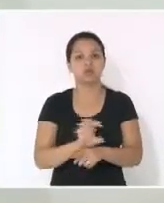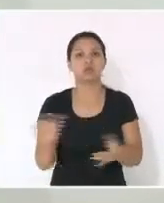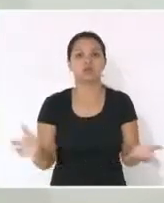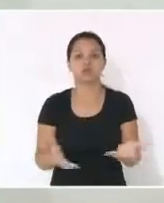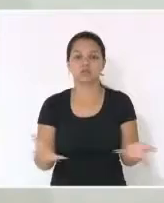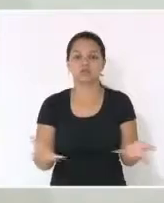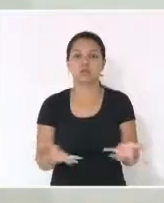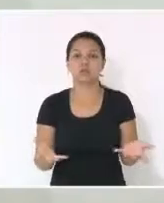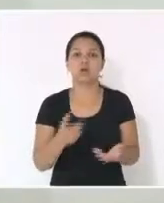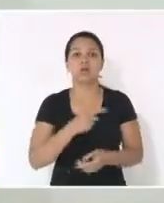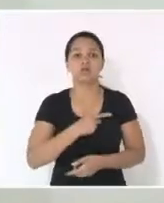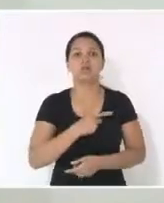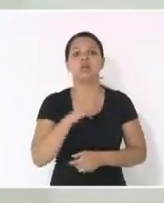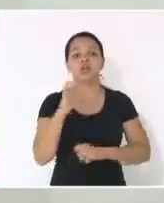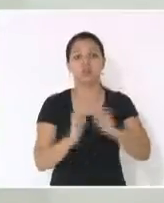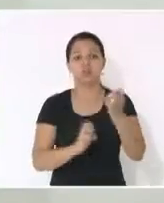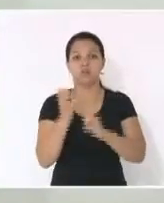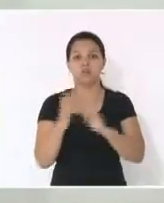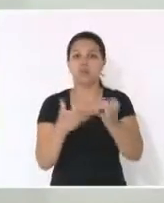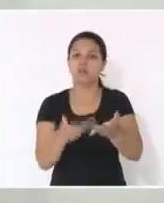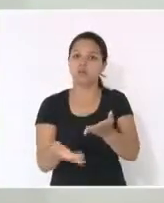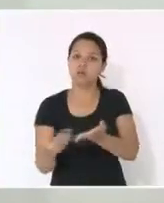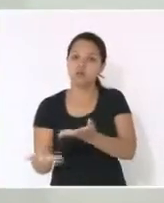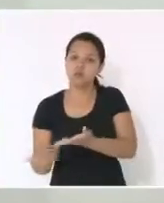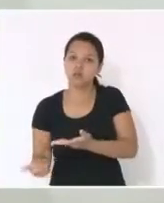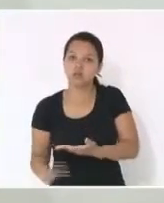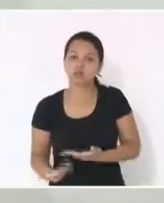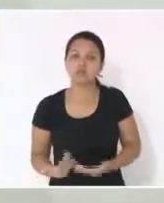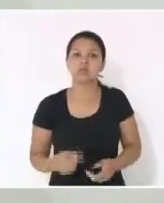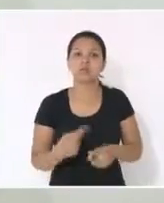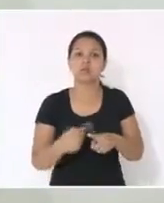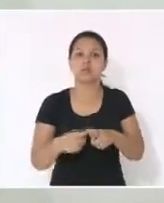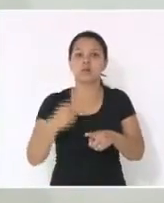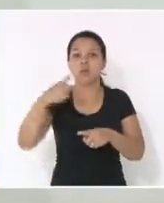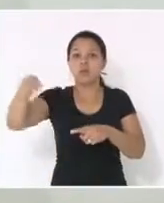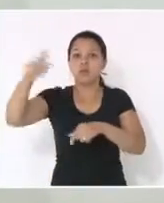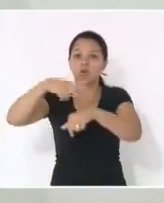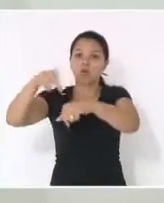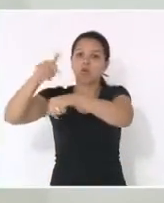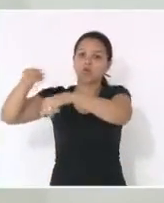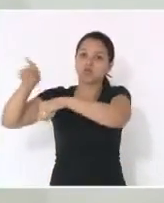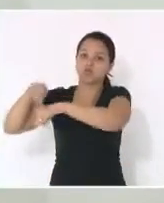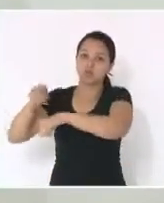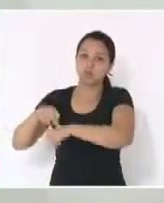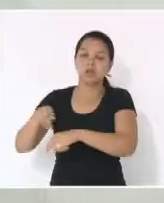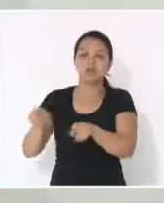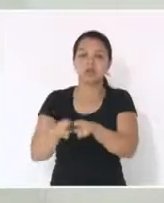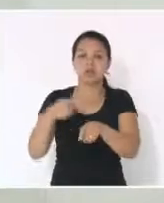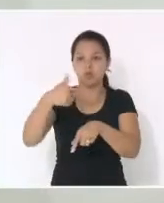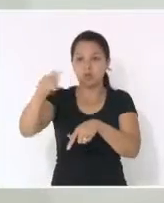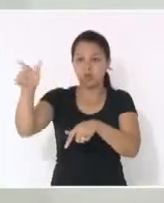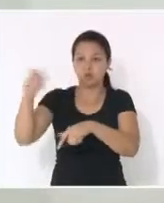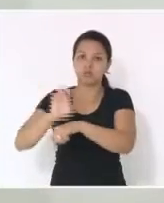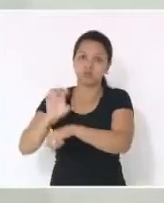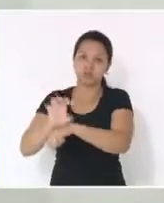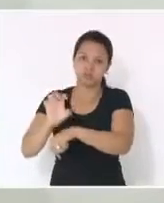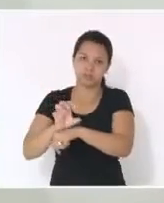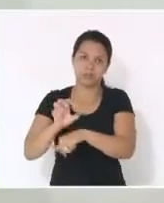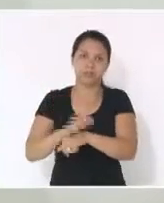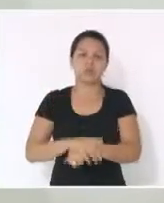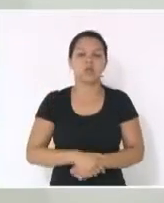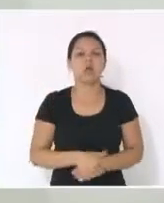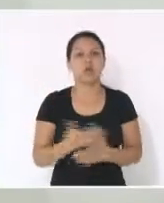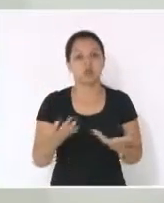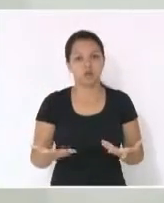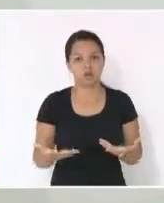sim perdendo empresas aqui no estado para outros países do mercosul e também para outros estados brasileiros quero aqui deixar nossa grande preocupação